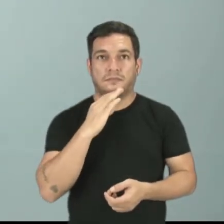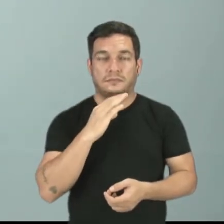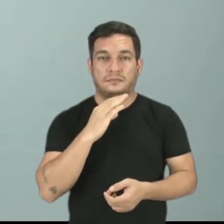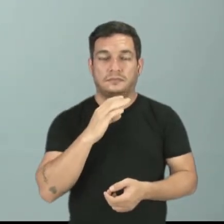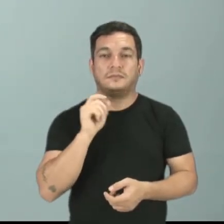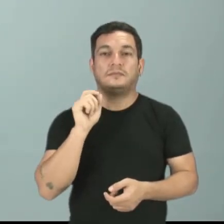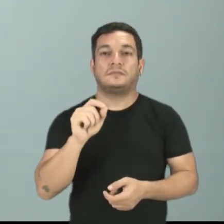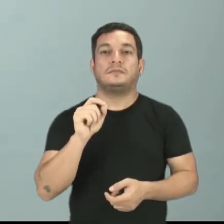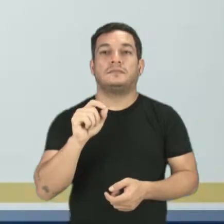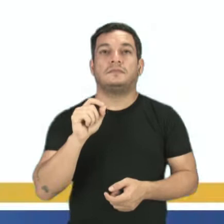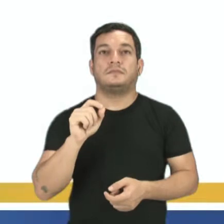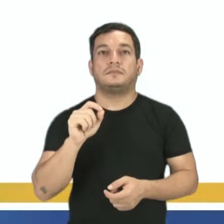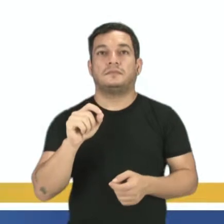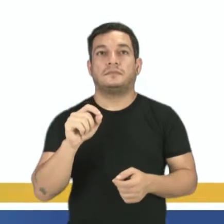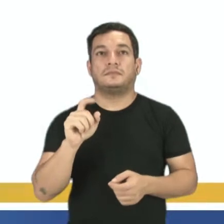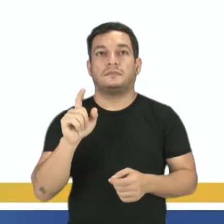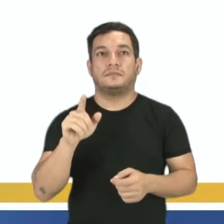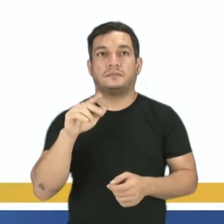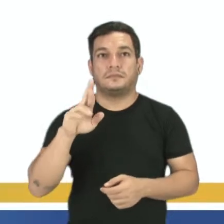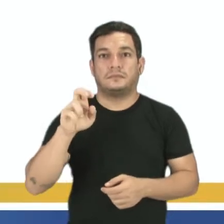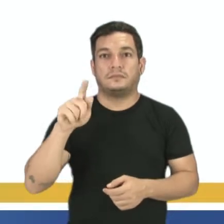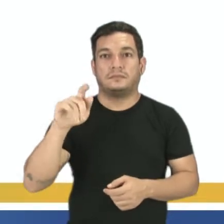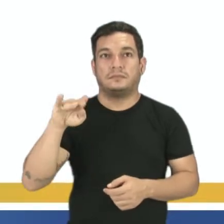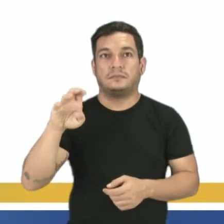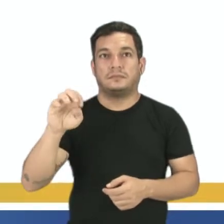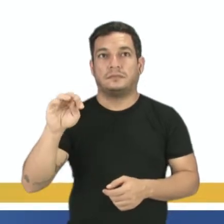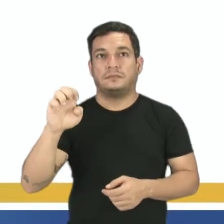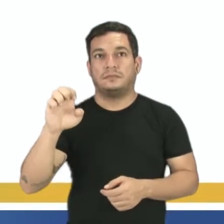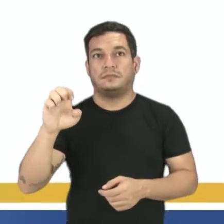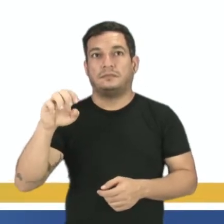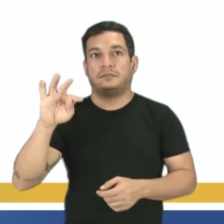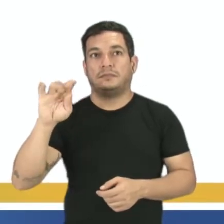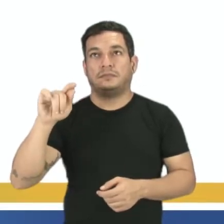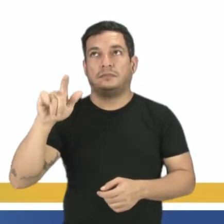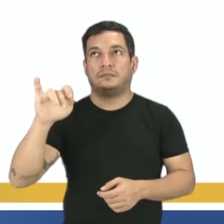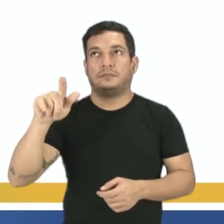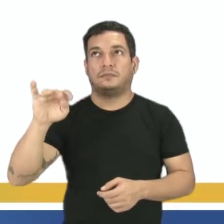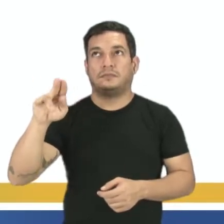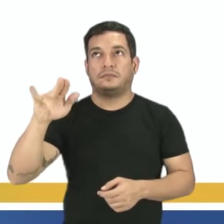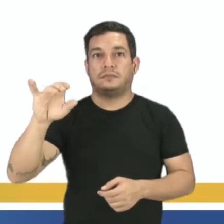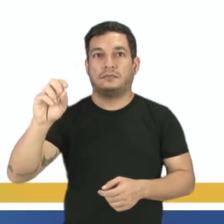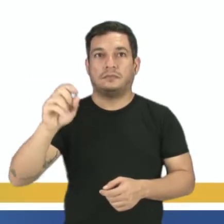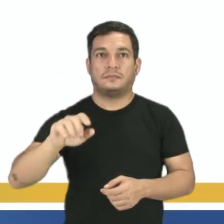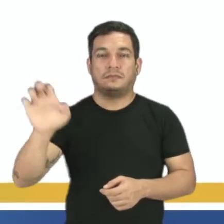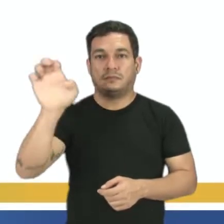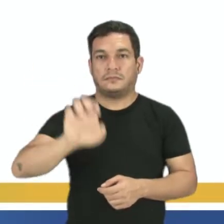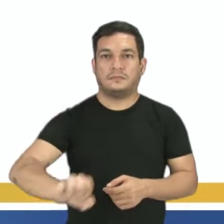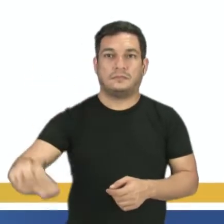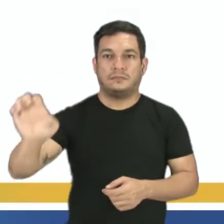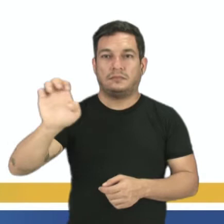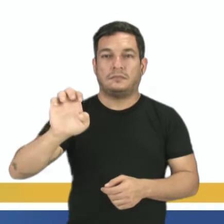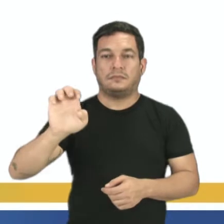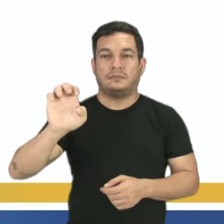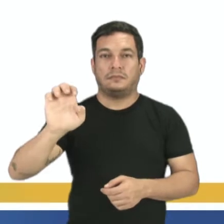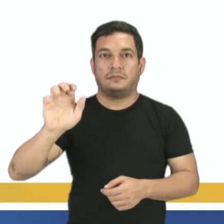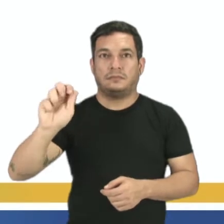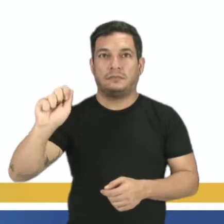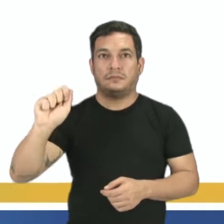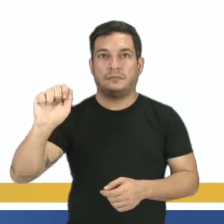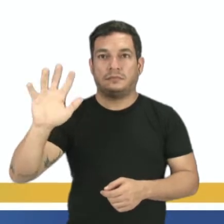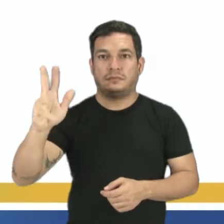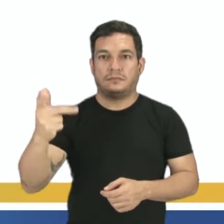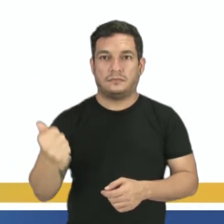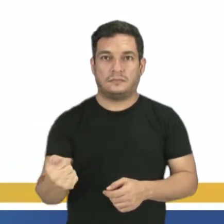os conhecimentos sobre os regimes totalitários na Europa, Ásia, África e América